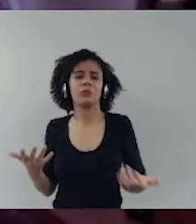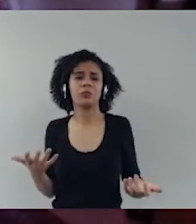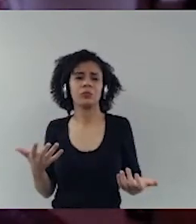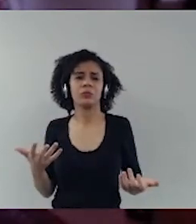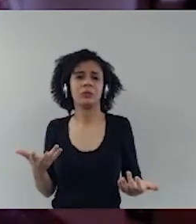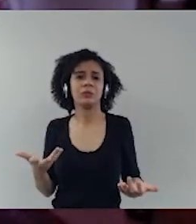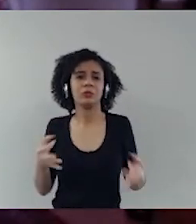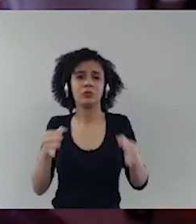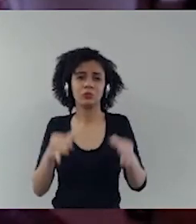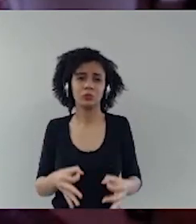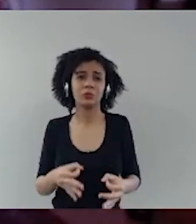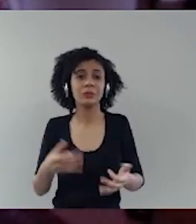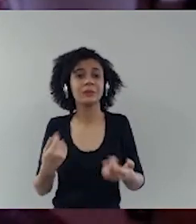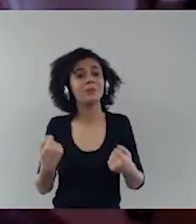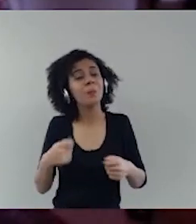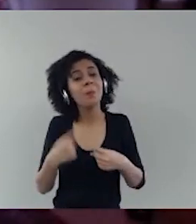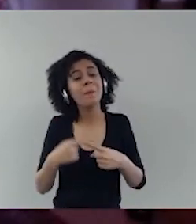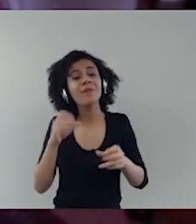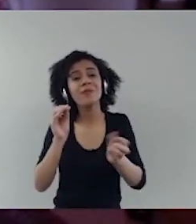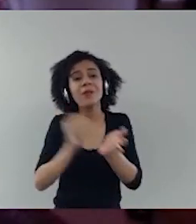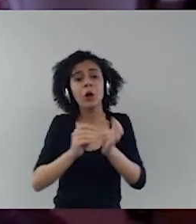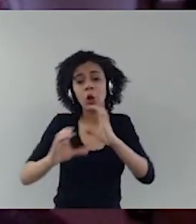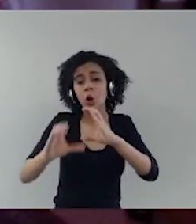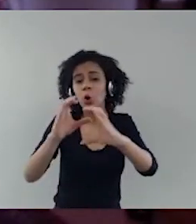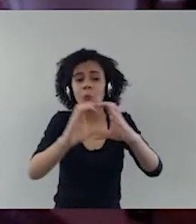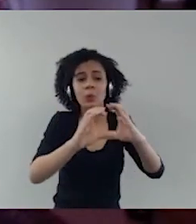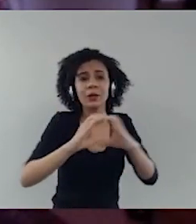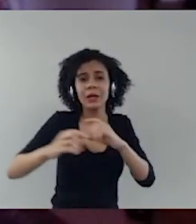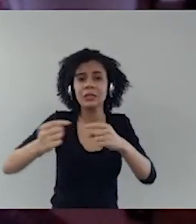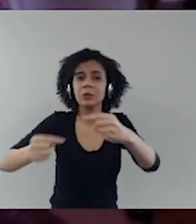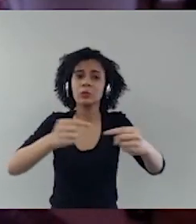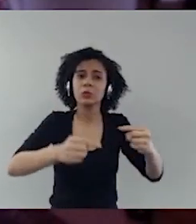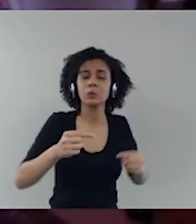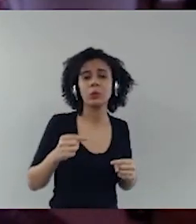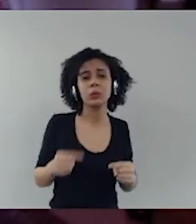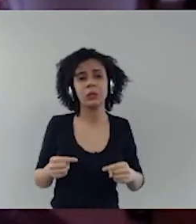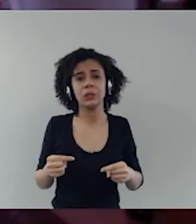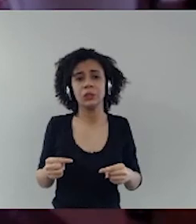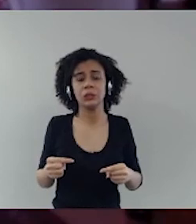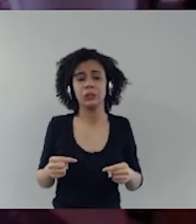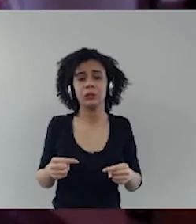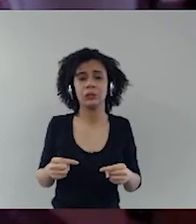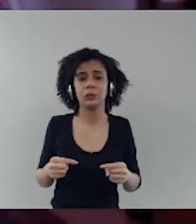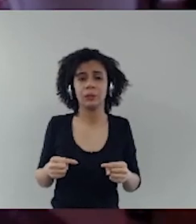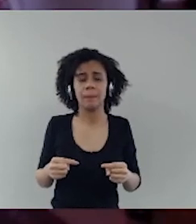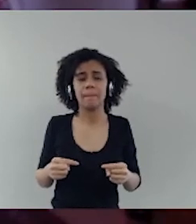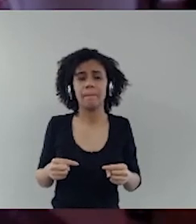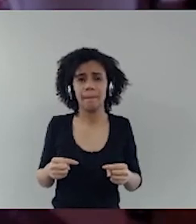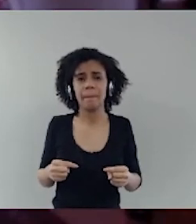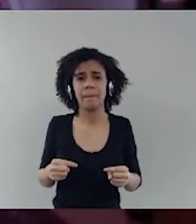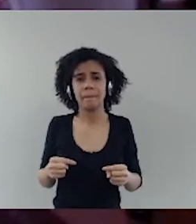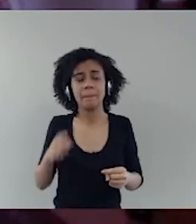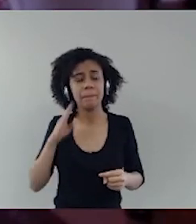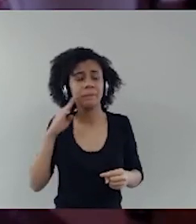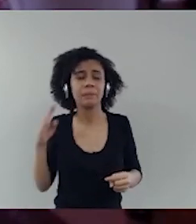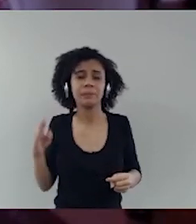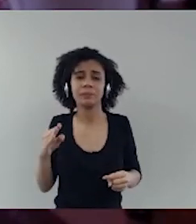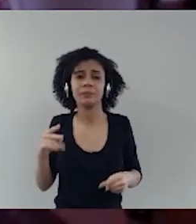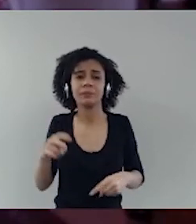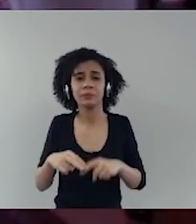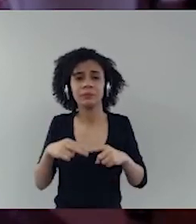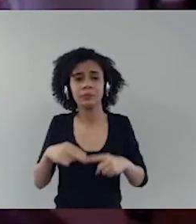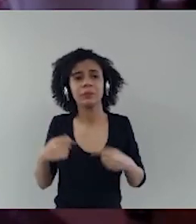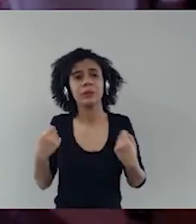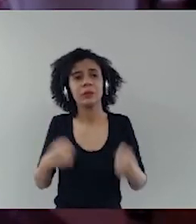saudável e justa. Ao enfrentar essa questão central da governança do solo urbano é fundamental, e para isso